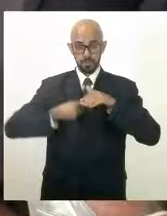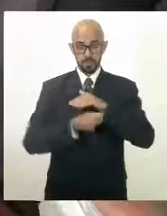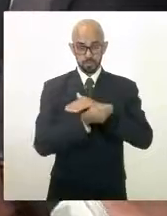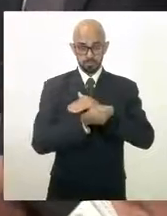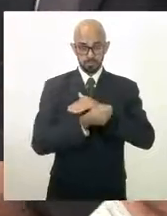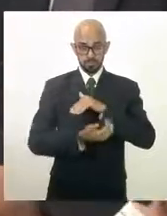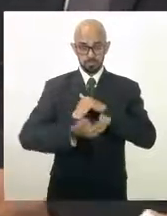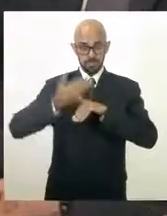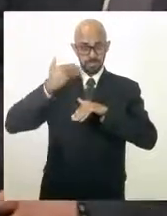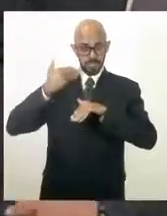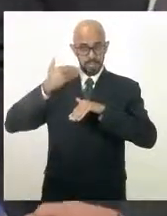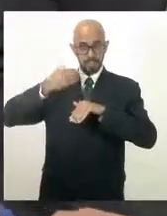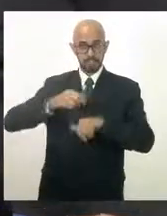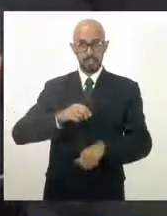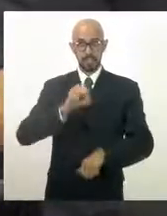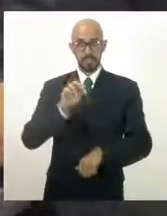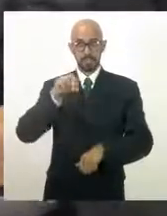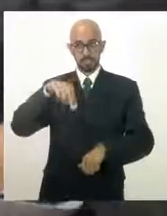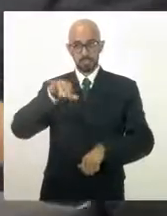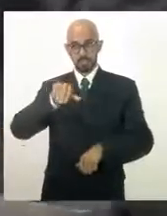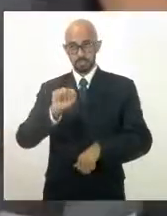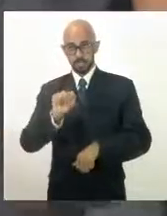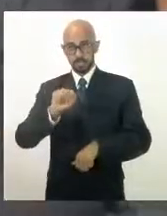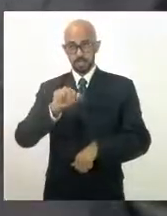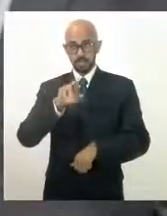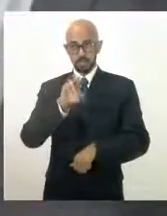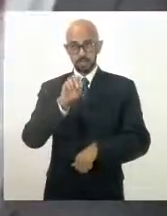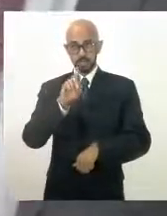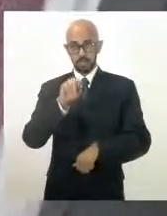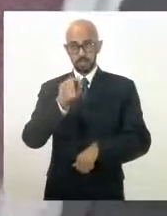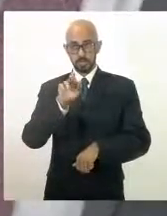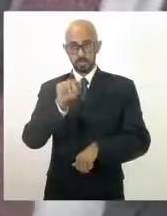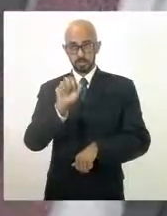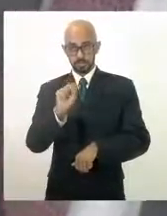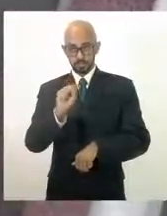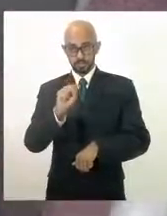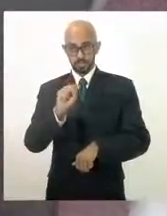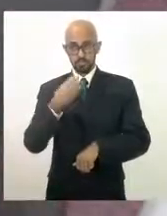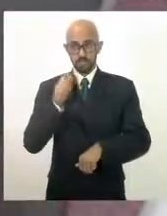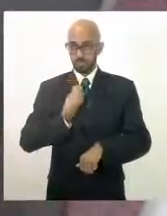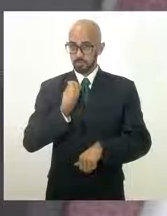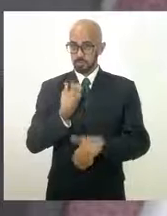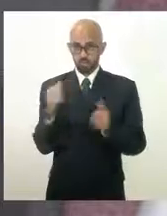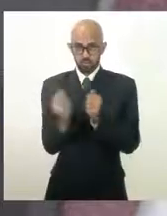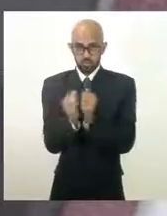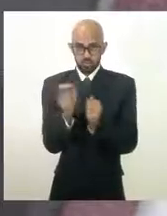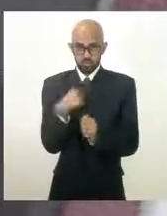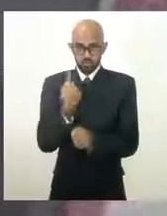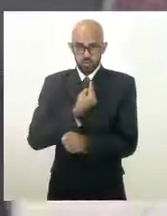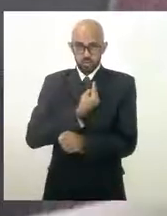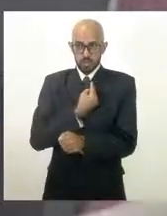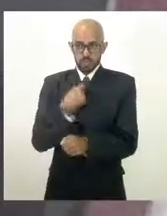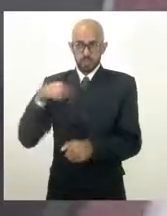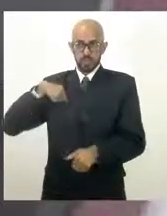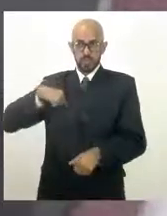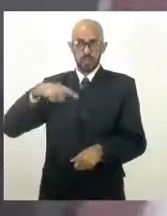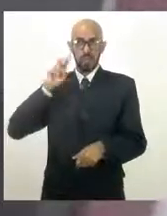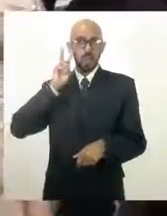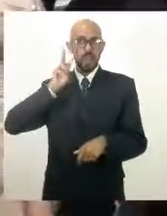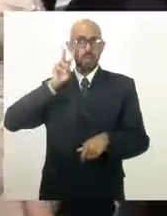que a deputada Tânia Rodrigues fez parte junto conosco. E ali eu me lembro,